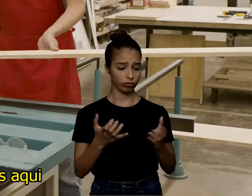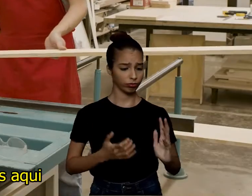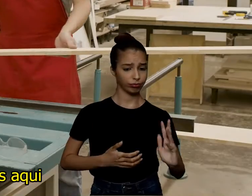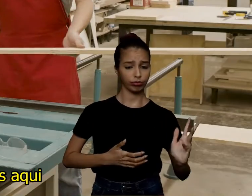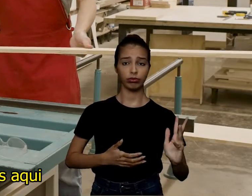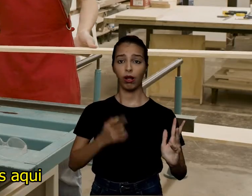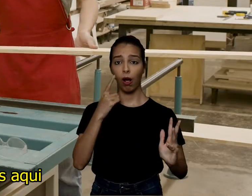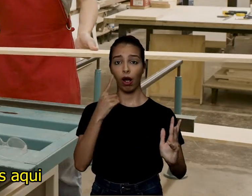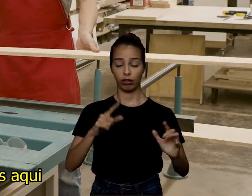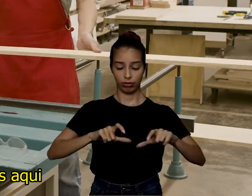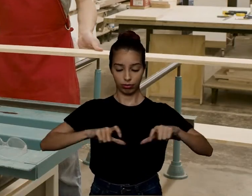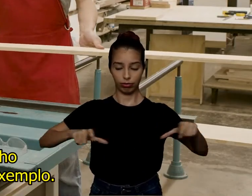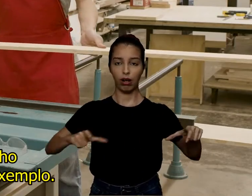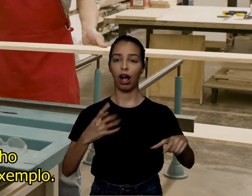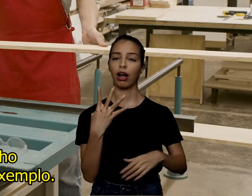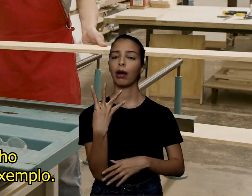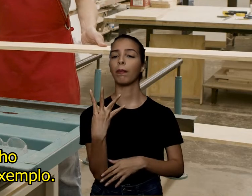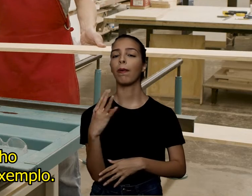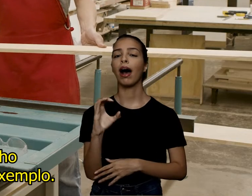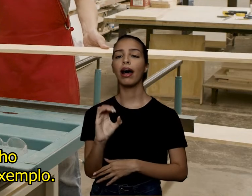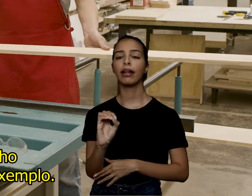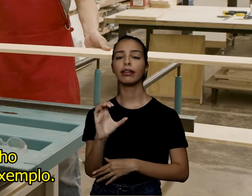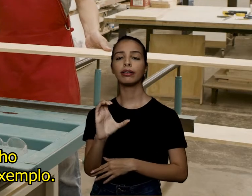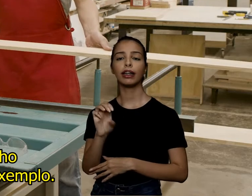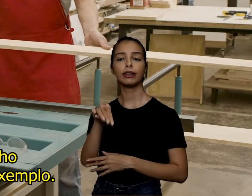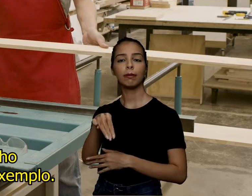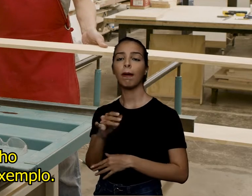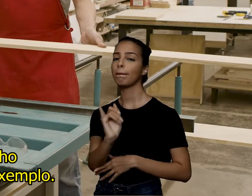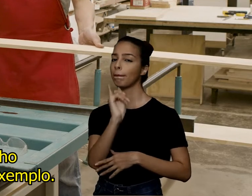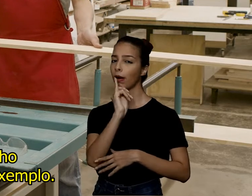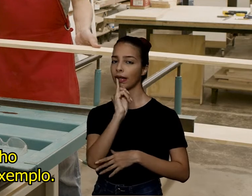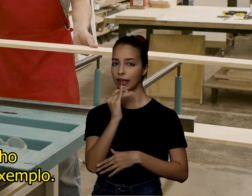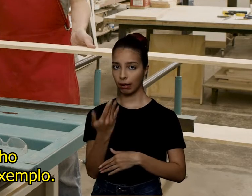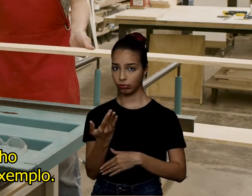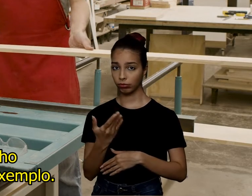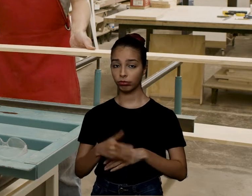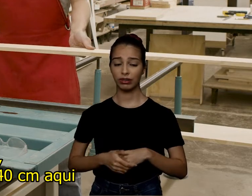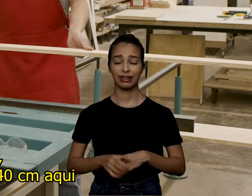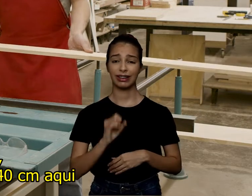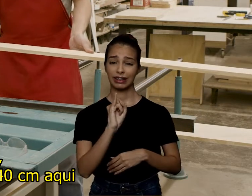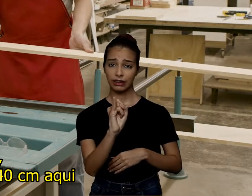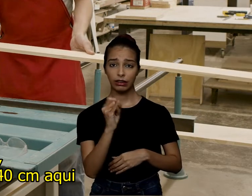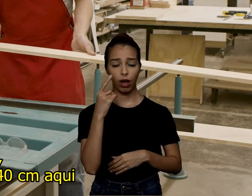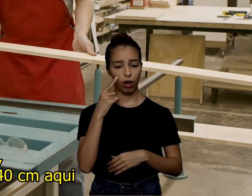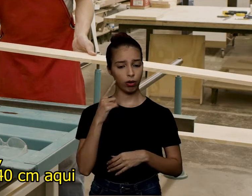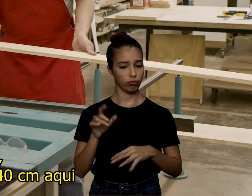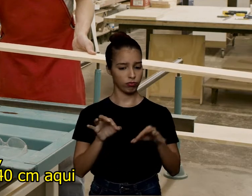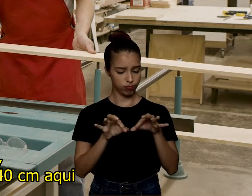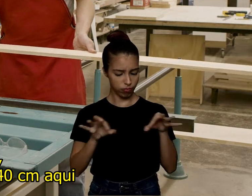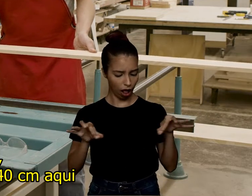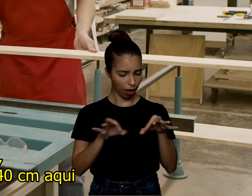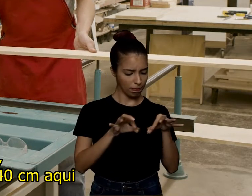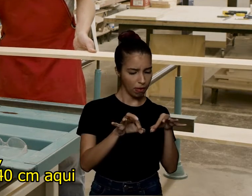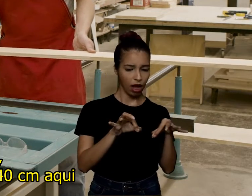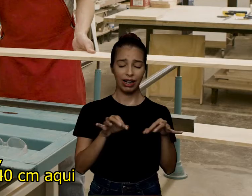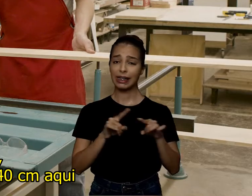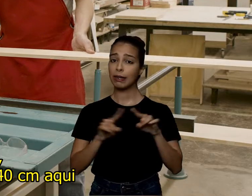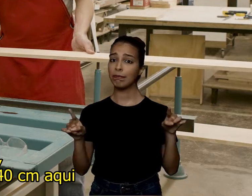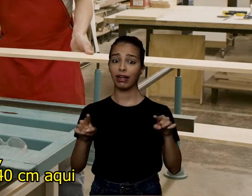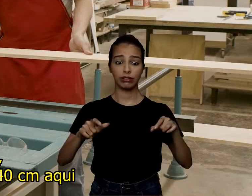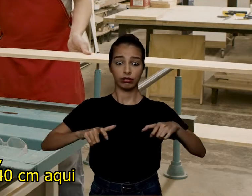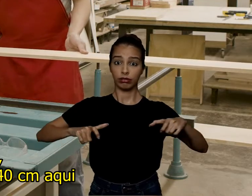quiser fazer cortes aqui. No caso aqui eu tenho um corte de 40 centímetros, por exemplo. Se eu colocar aqui o mesmo processo, colocar